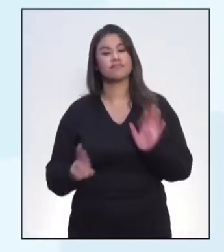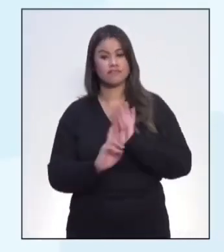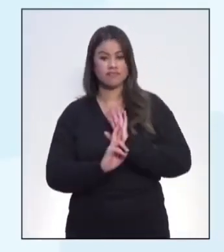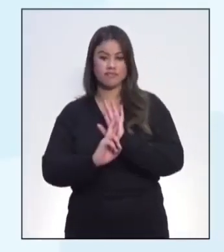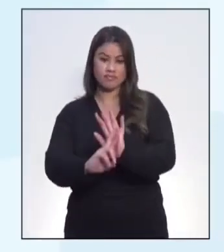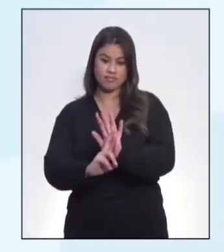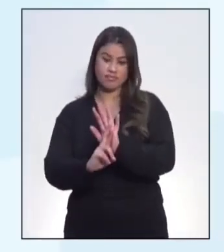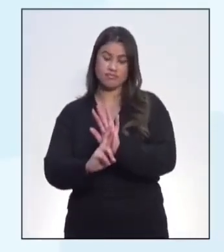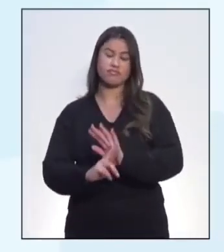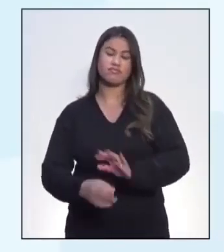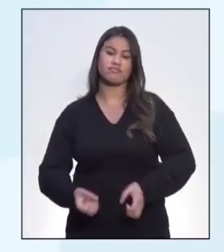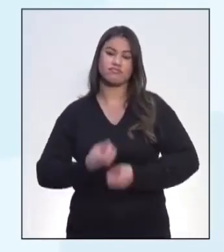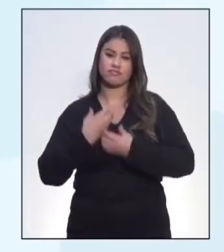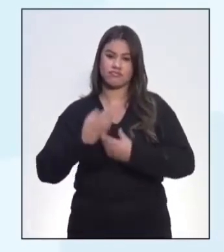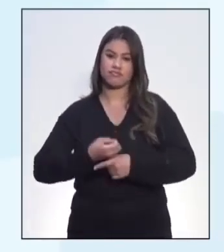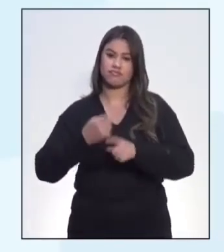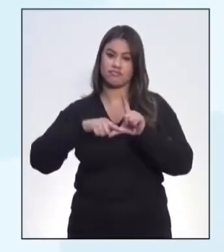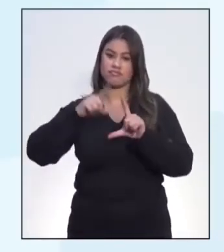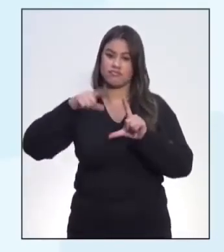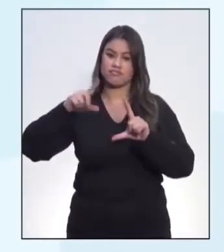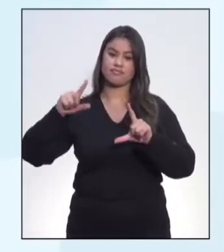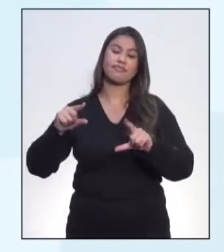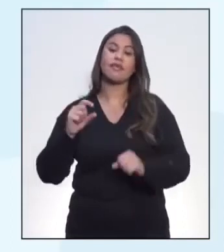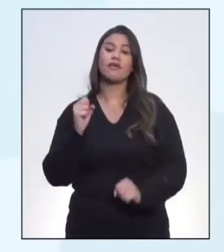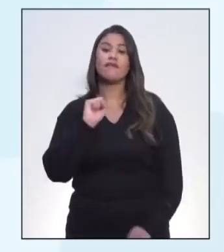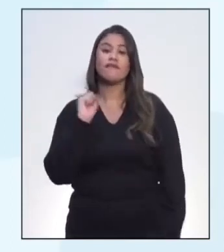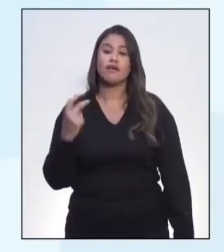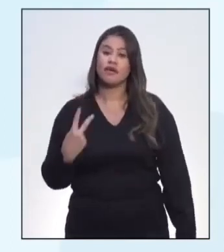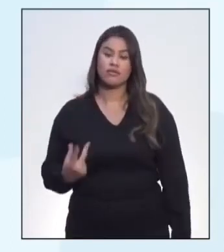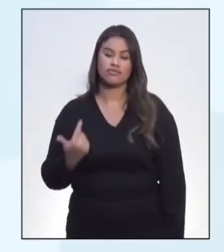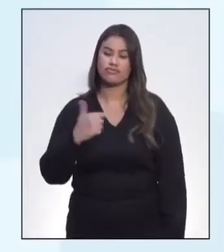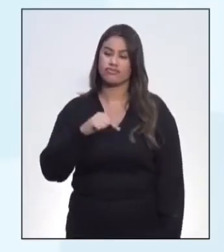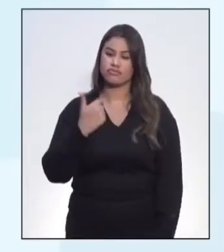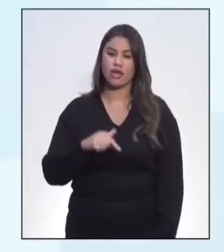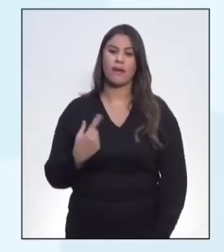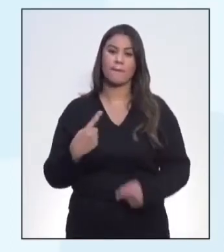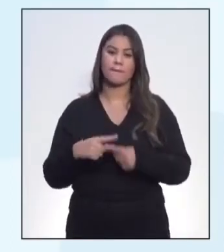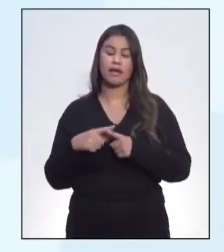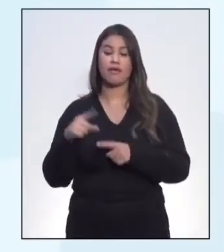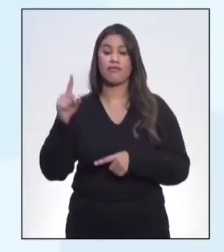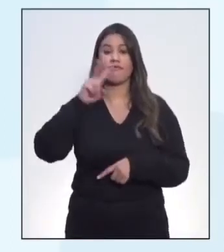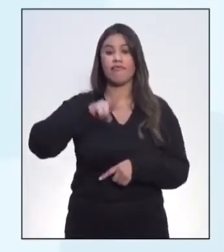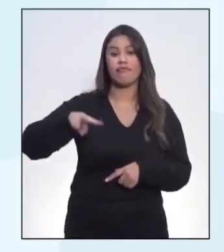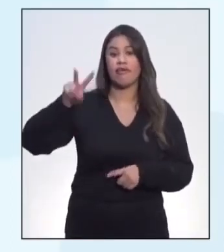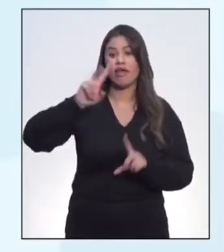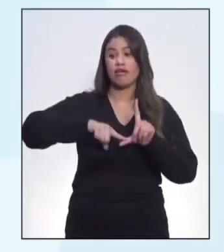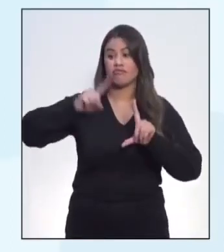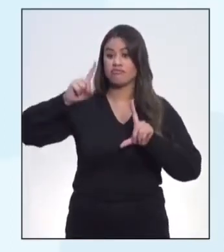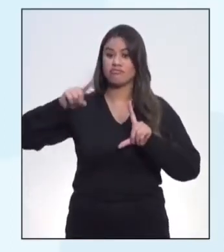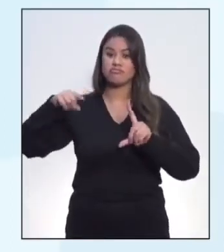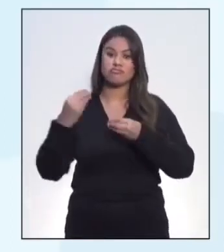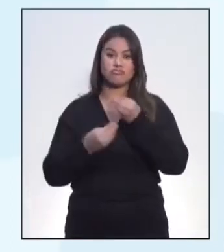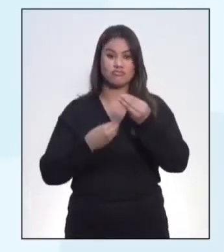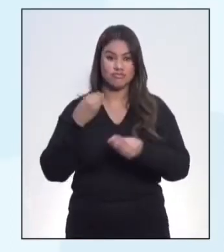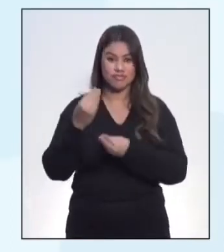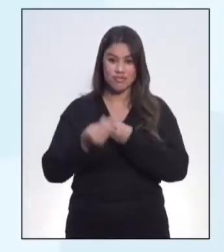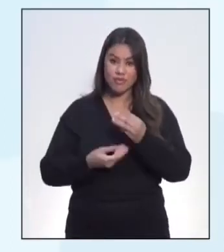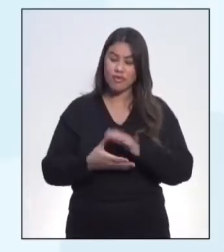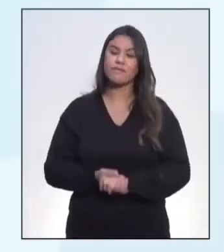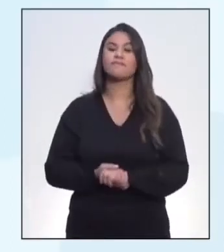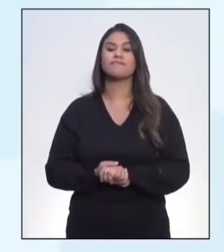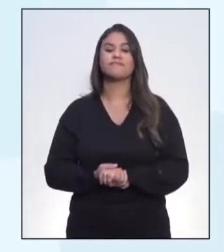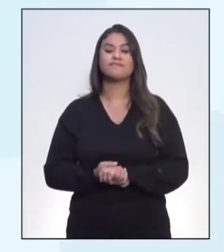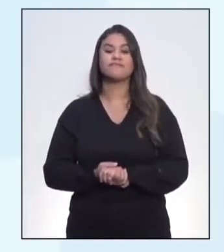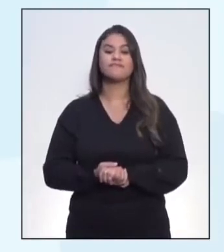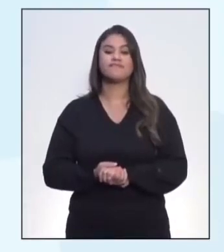tem valores aí, porque a ideia não é essa, a ideia é só você ter essa visualização toda. E aí, o que que acontece? Você tem, o que que é